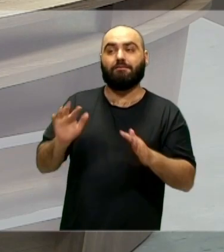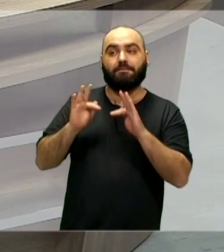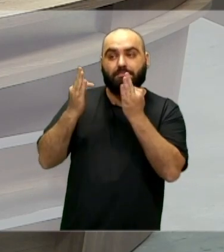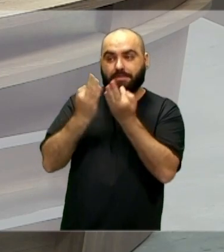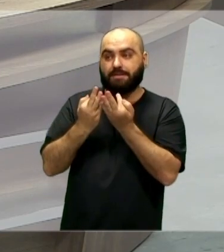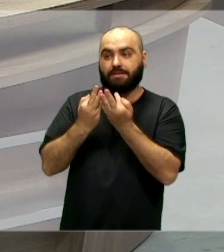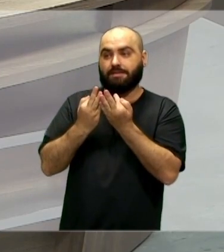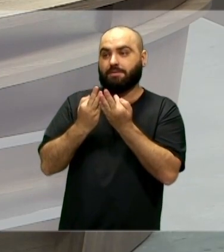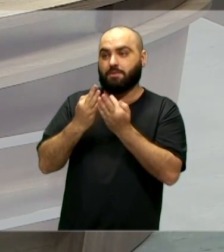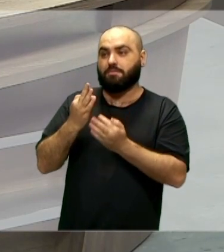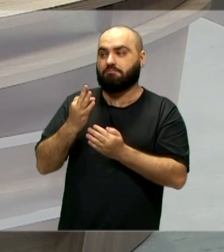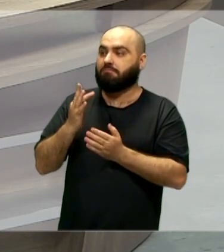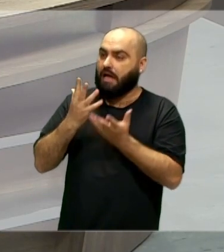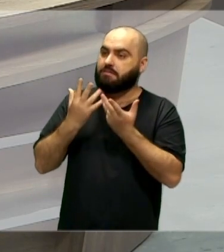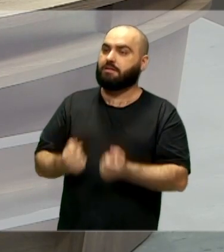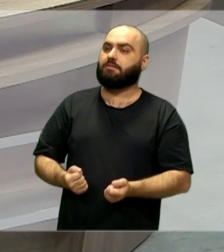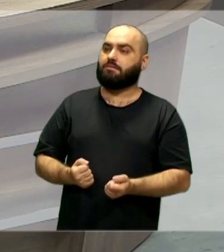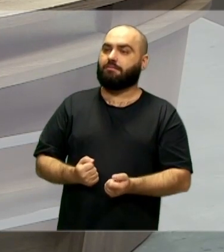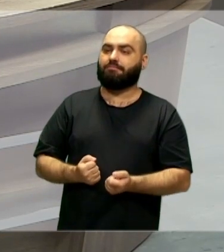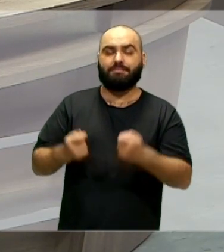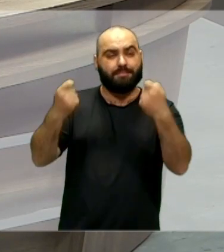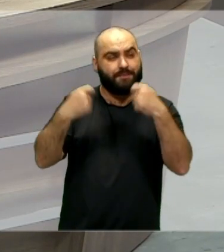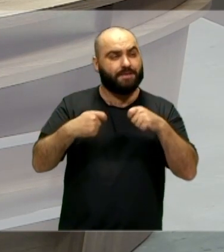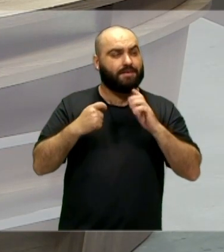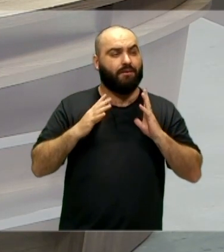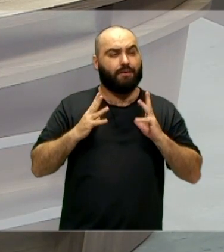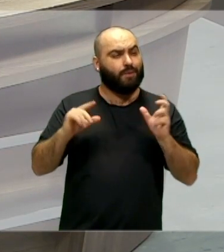fosse assim, né, tivesse esse acolhimento.